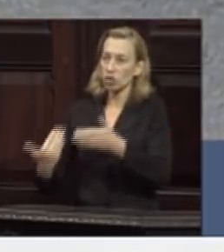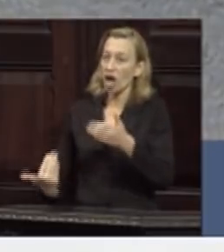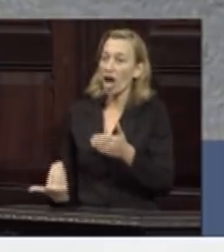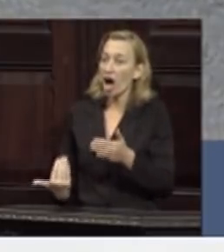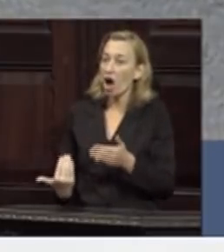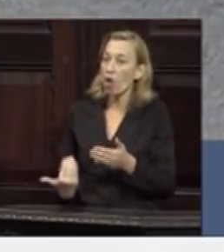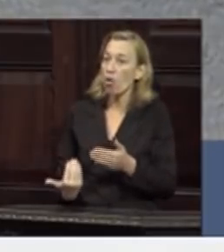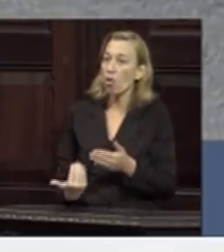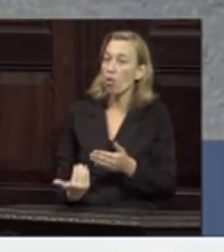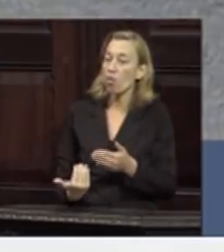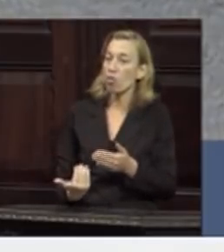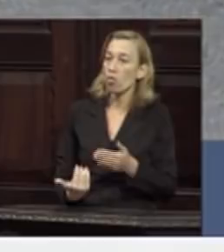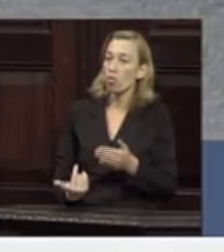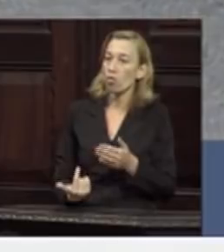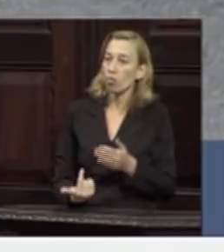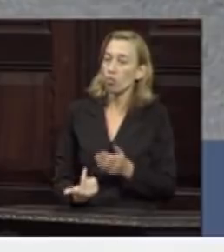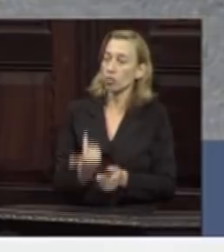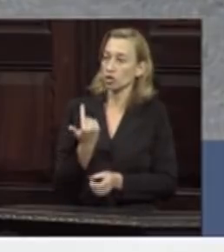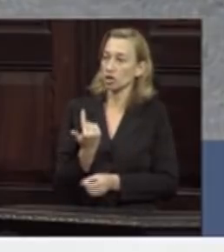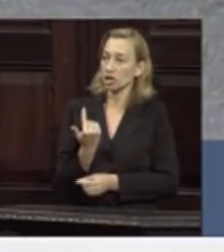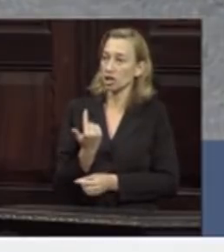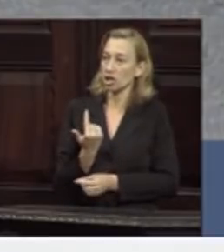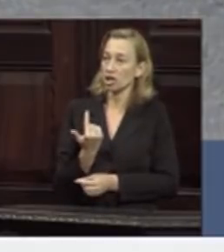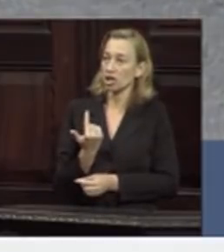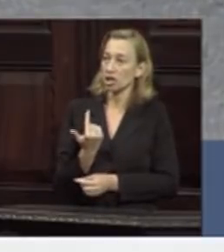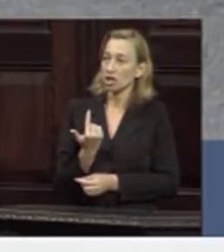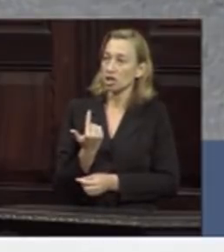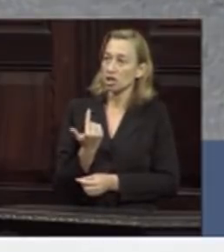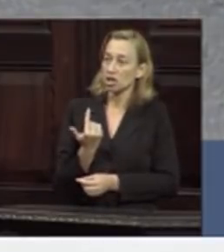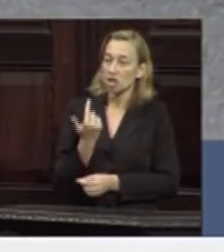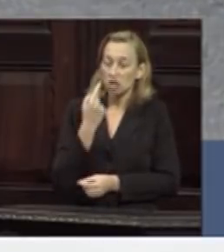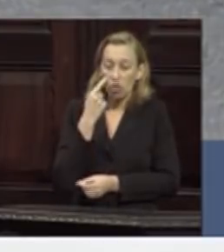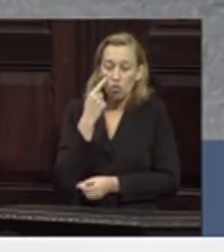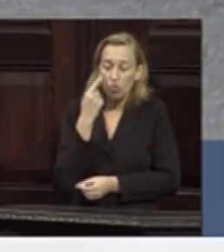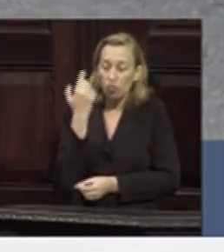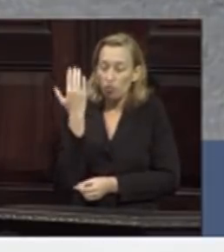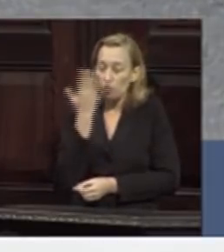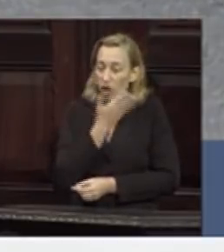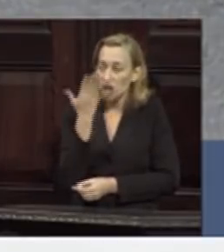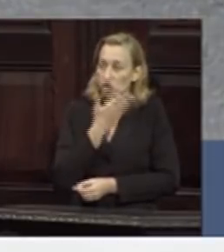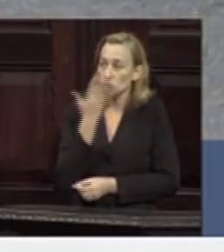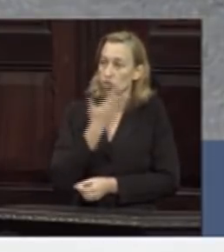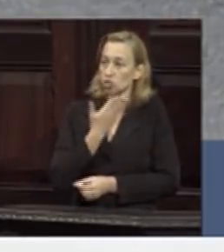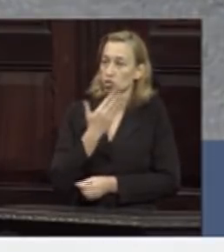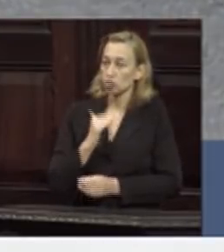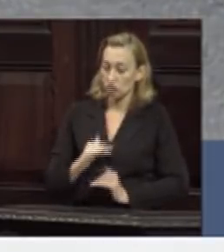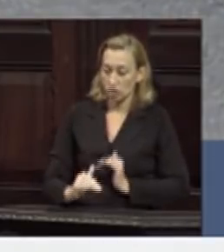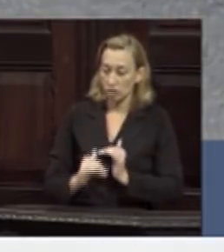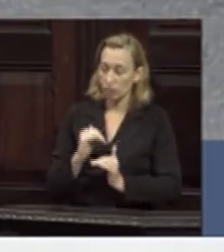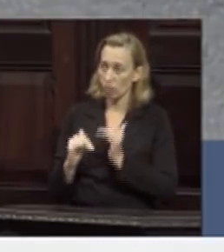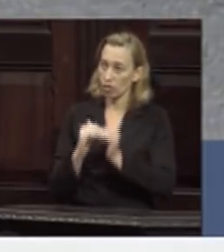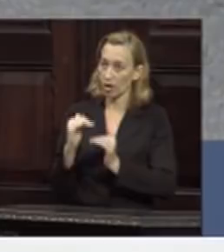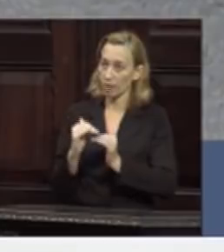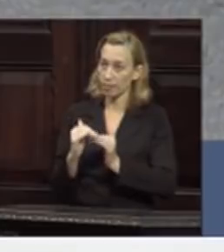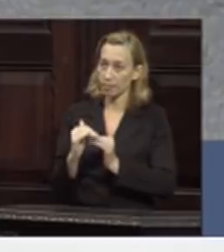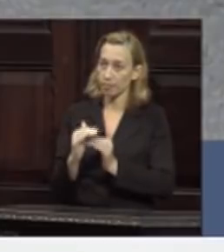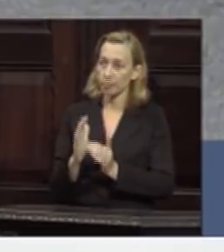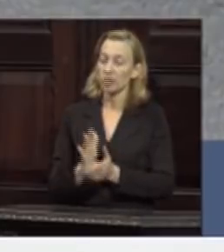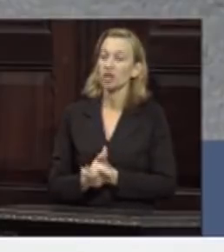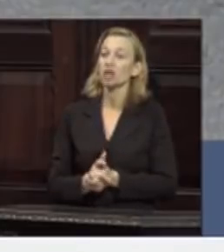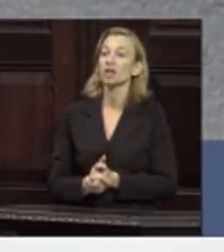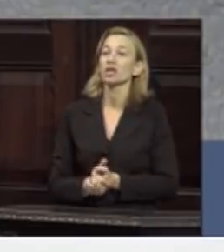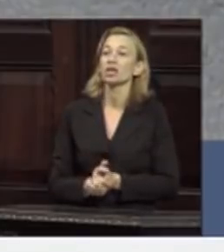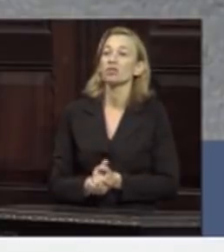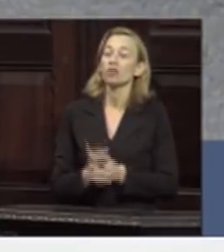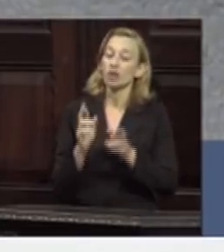tendo nenhum percentual de aumento, nem que seja 0,1%. E foi